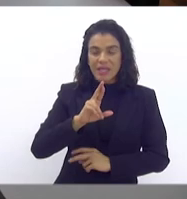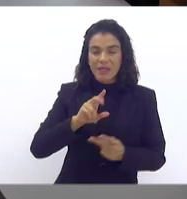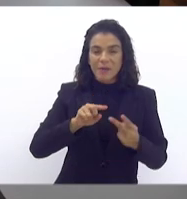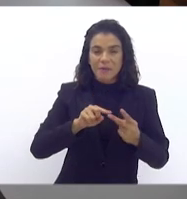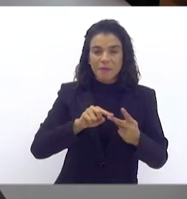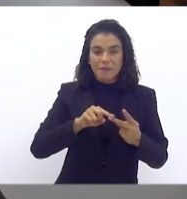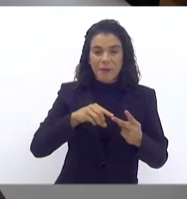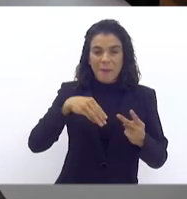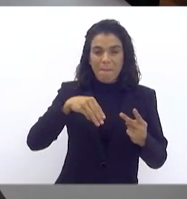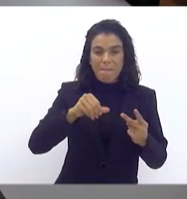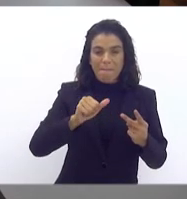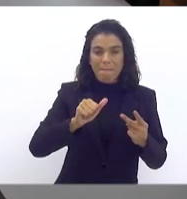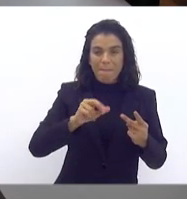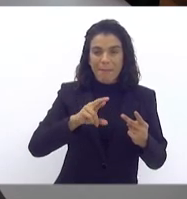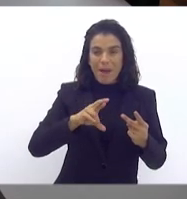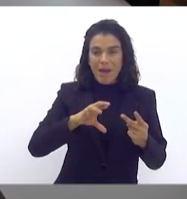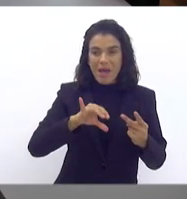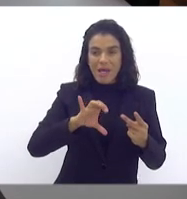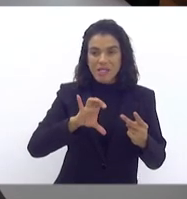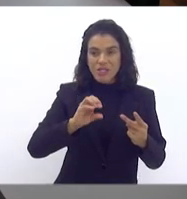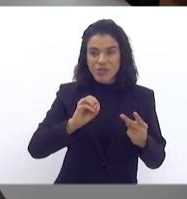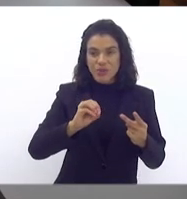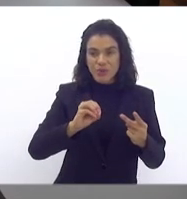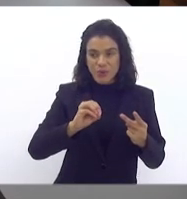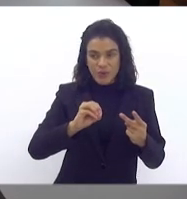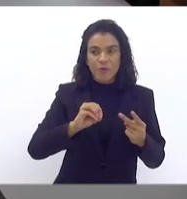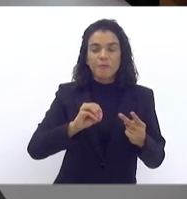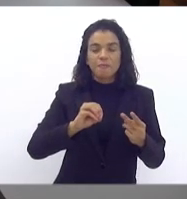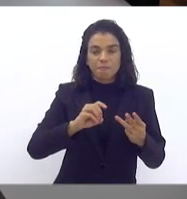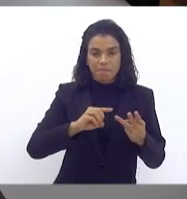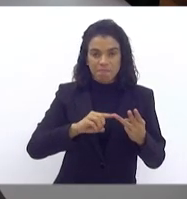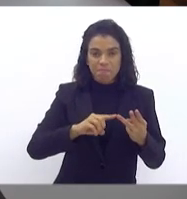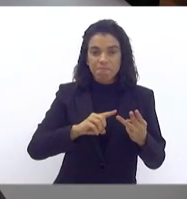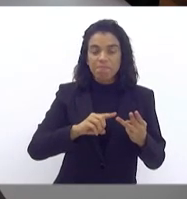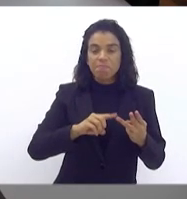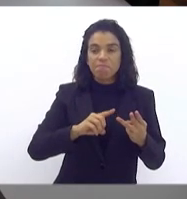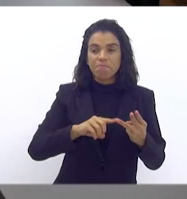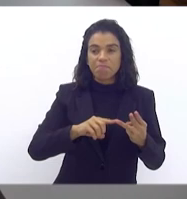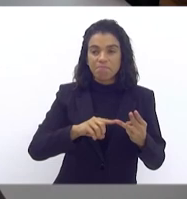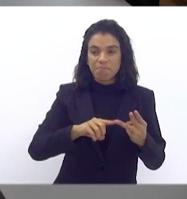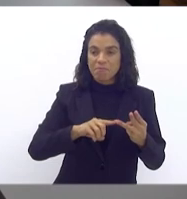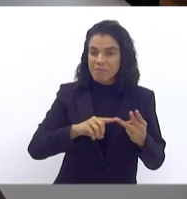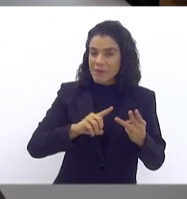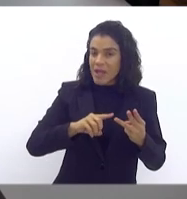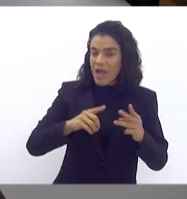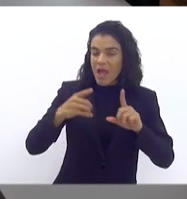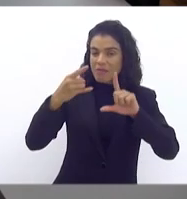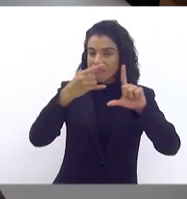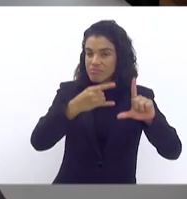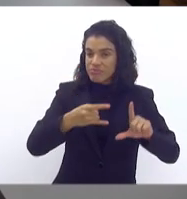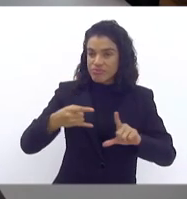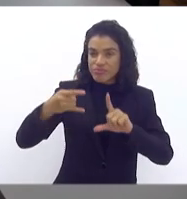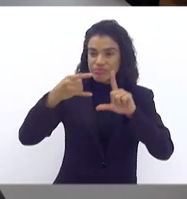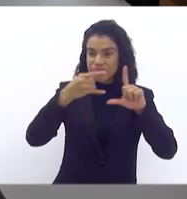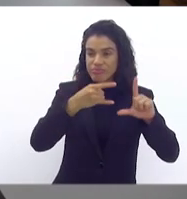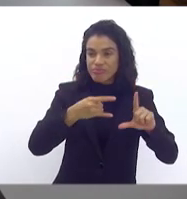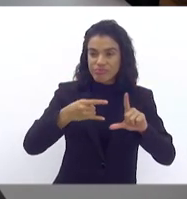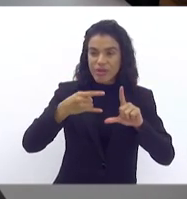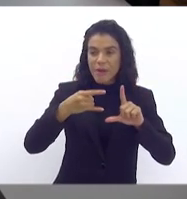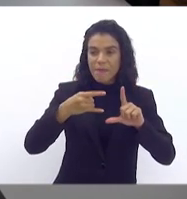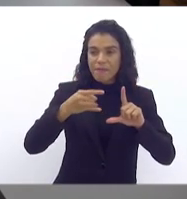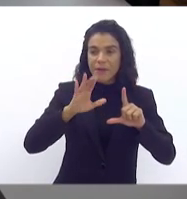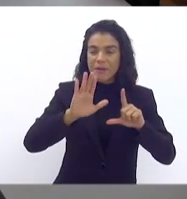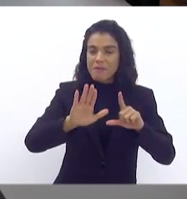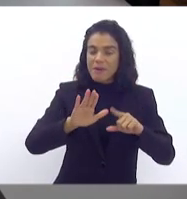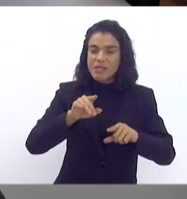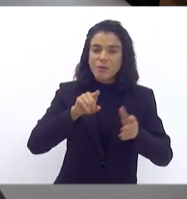Deputado Márcio Gualberto parece também ter conseguido entrar online mas eh indago alguns deputados